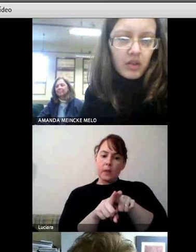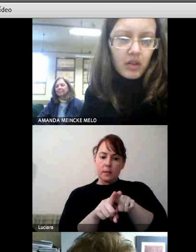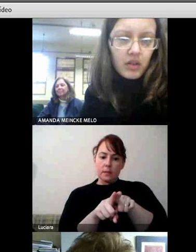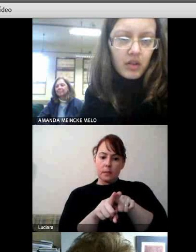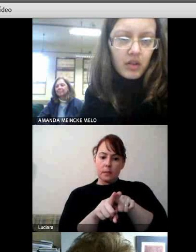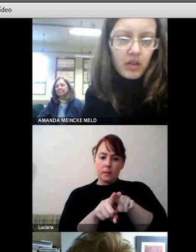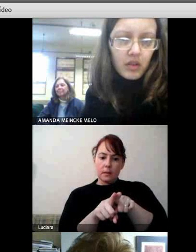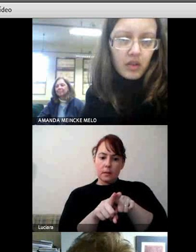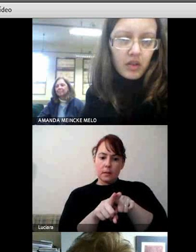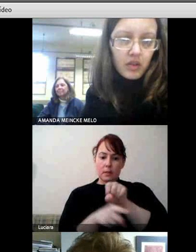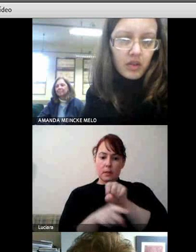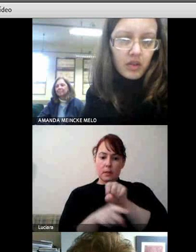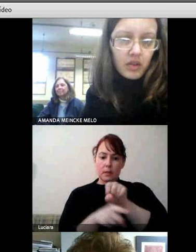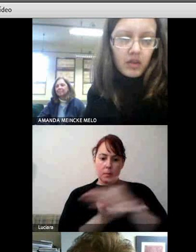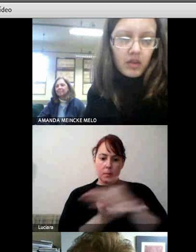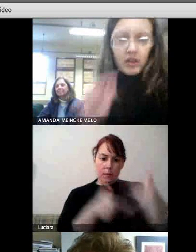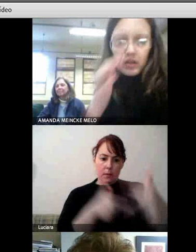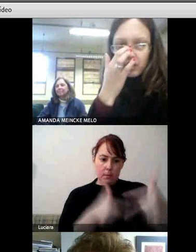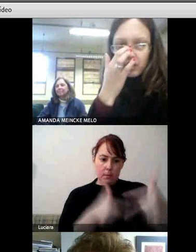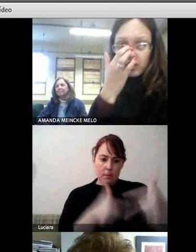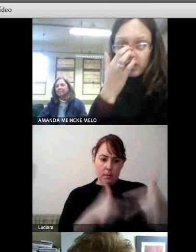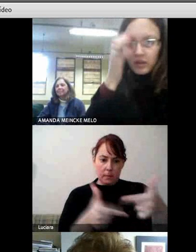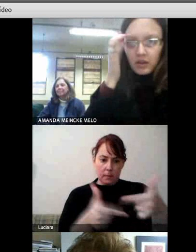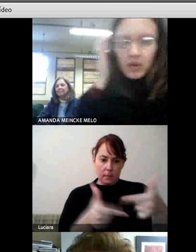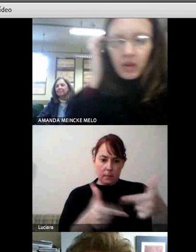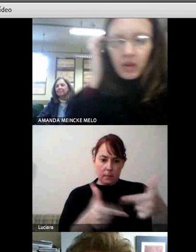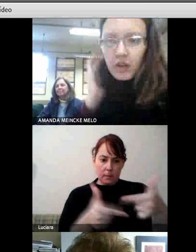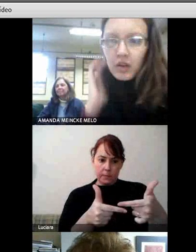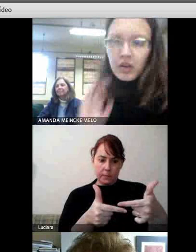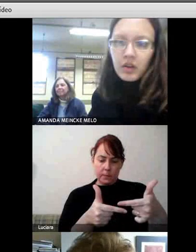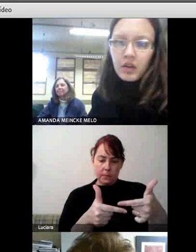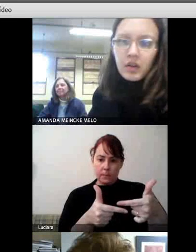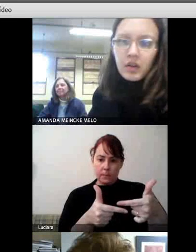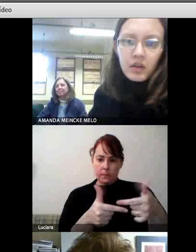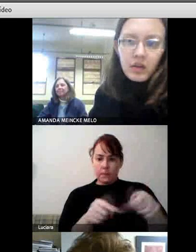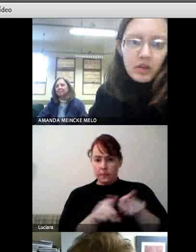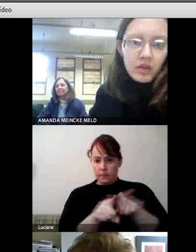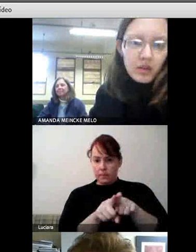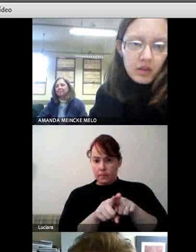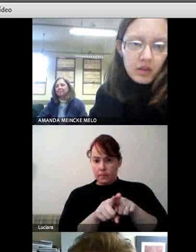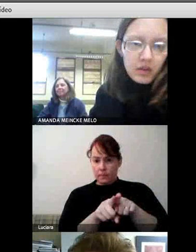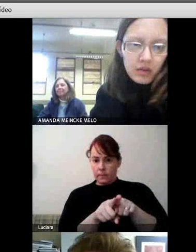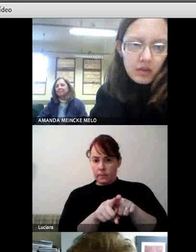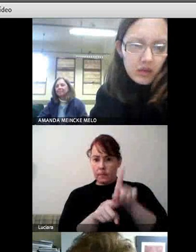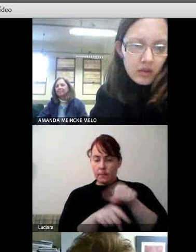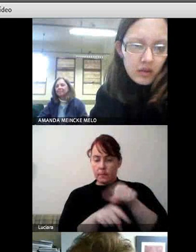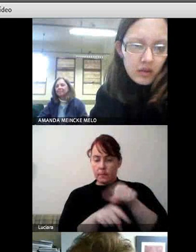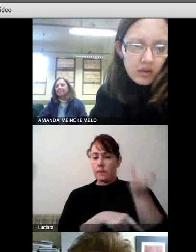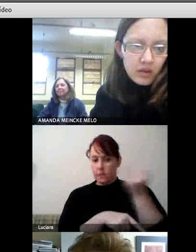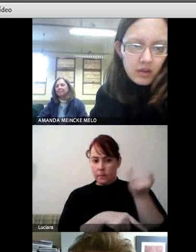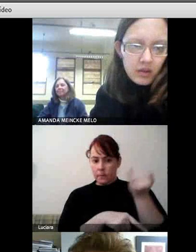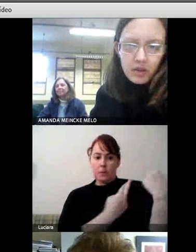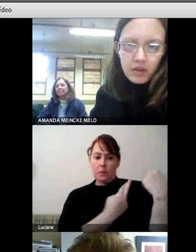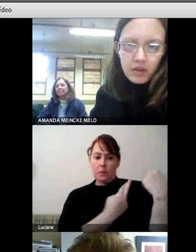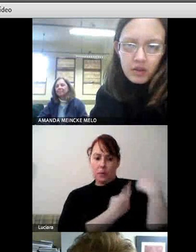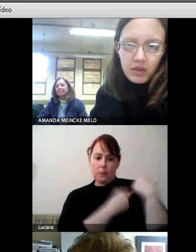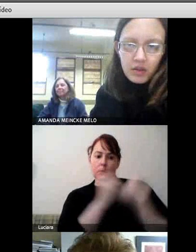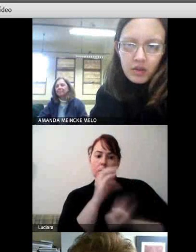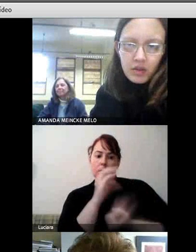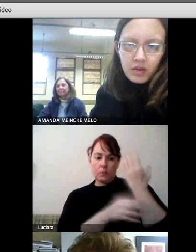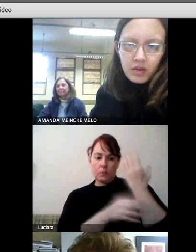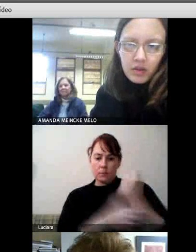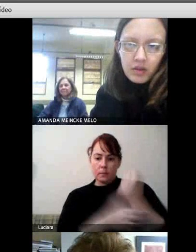alunos, são 30, 35 alunos, são todos iguais. Então, vai dar as mesmas atividades, ao mesmo tempo, fazer a